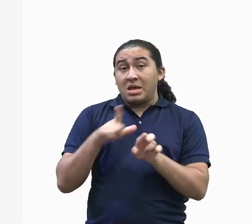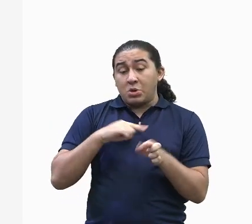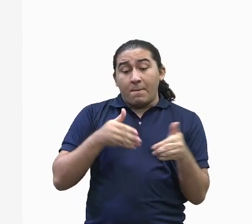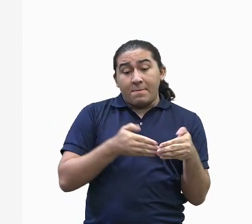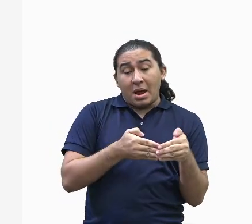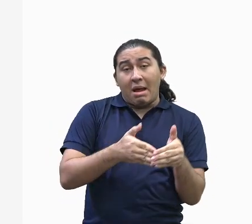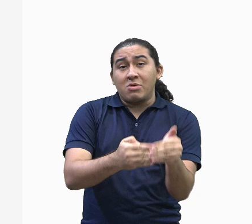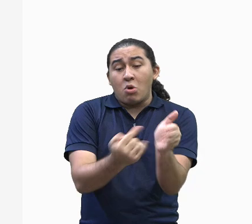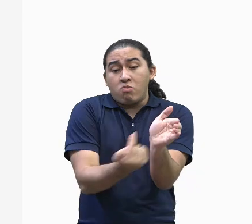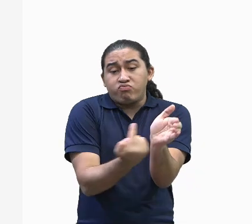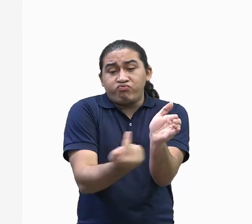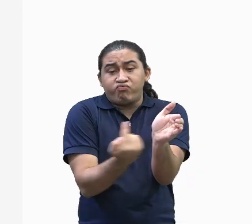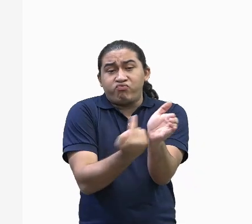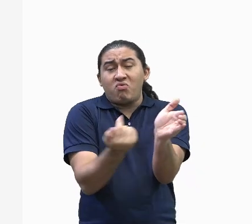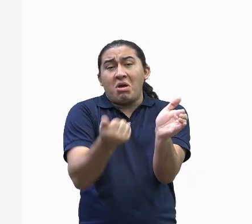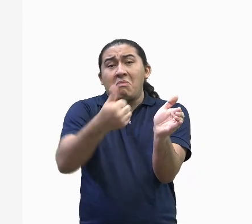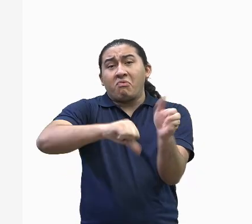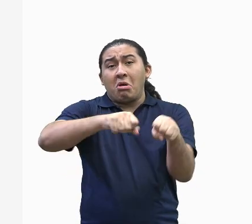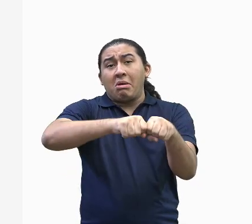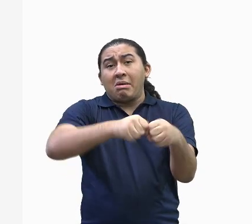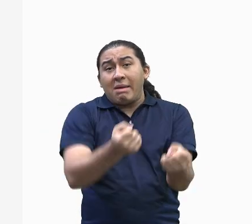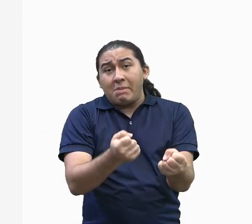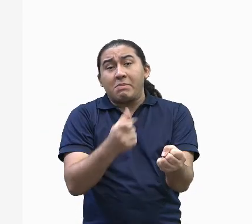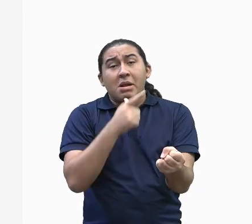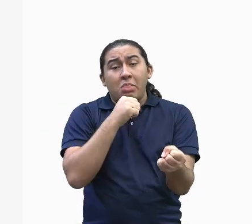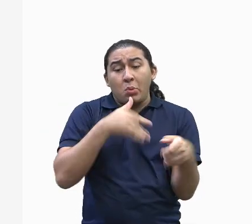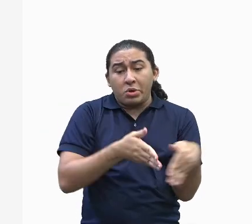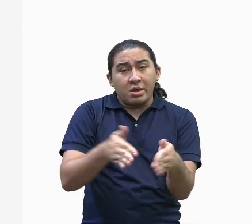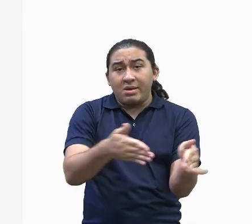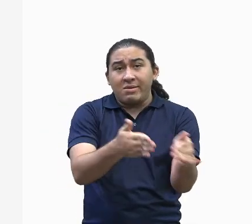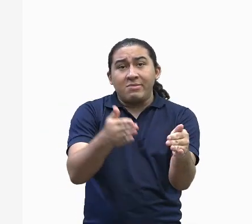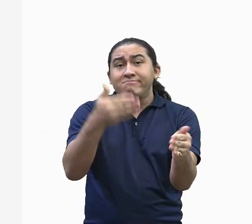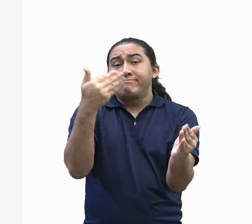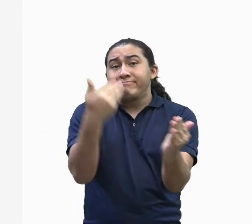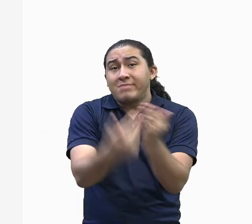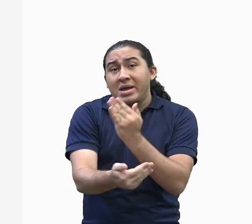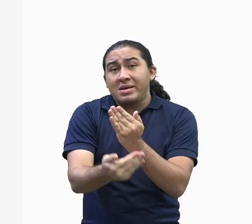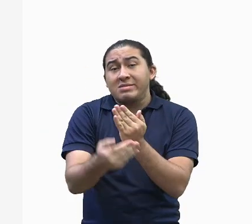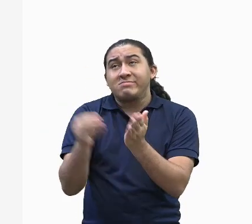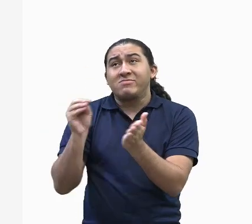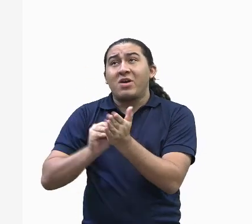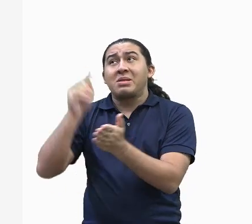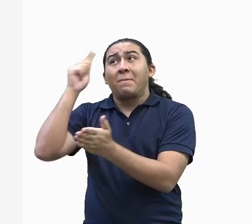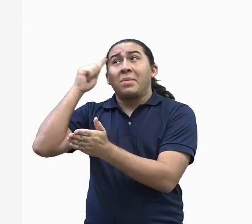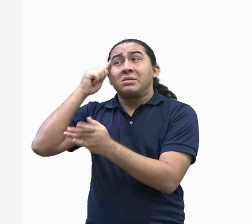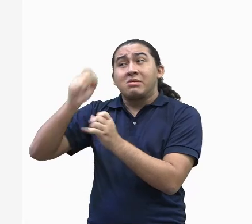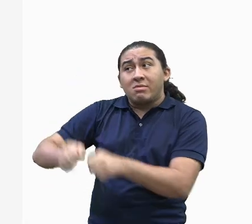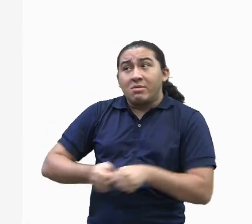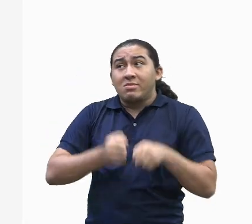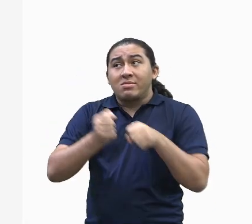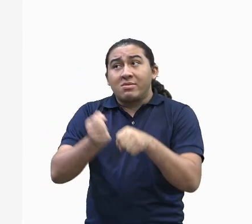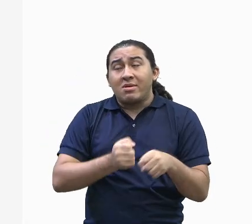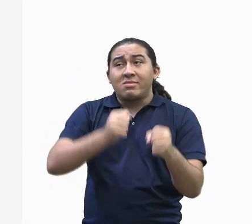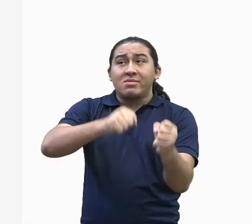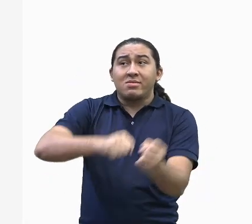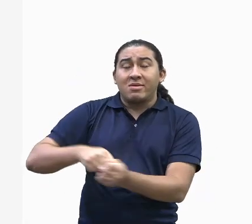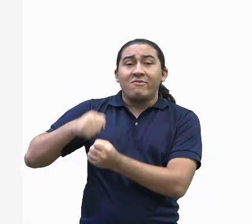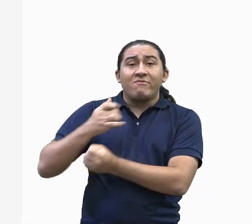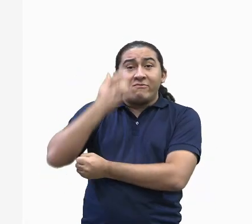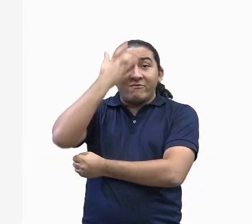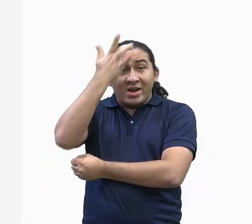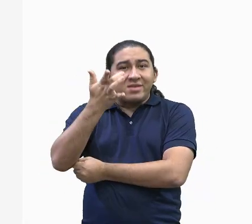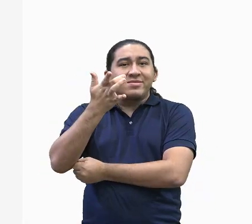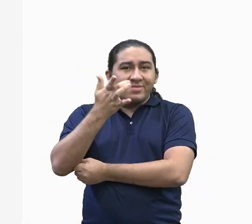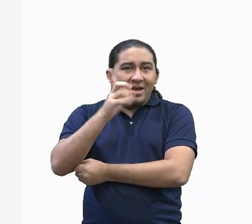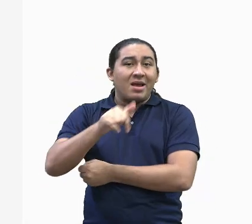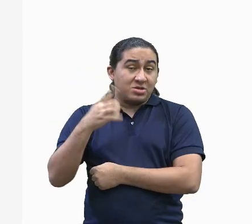motores quebrados no meio dos rios amazônicos, algo que faz parte da vida diária aí de muitas